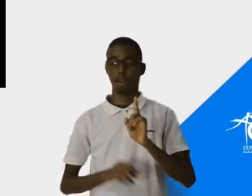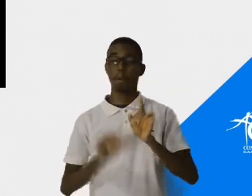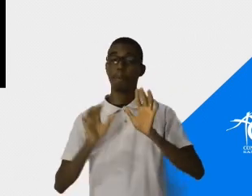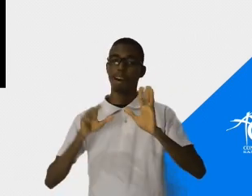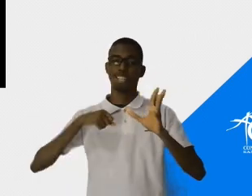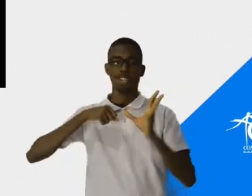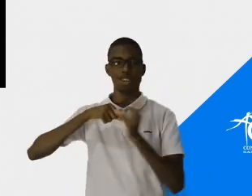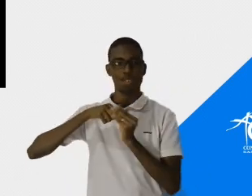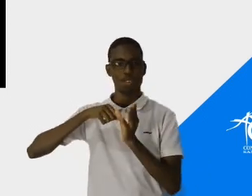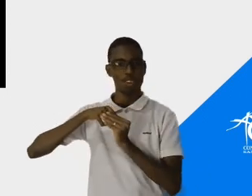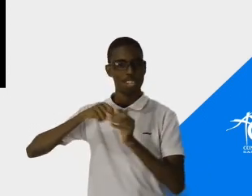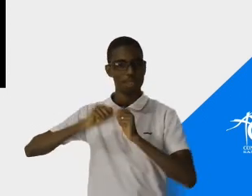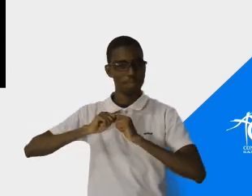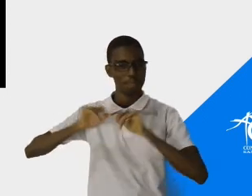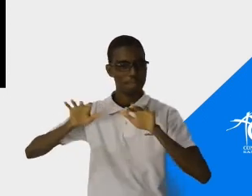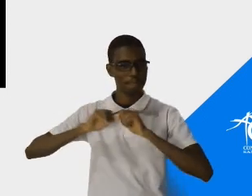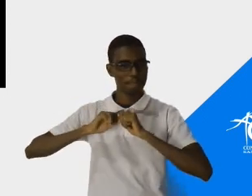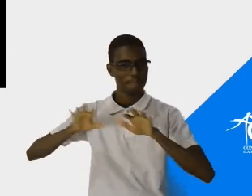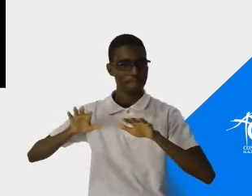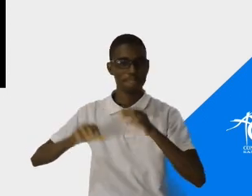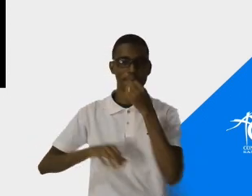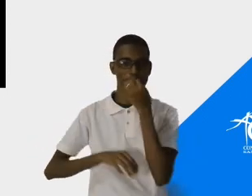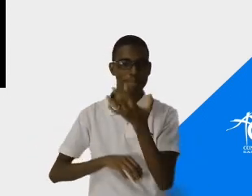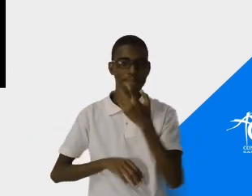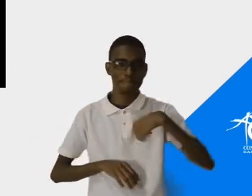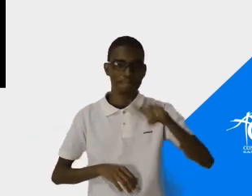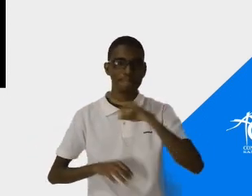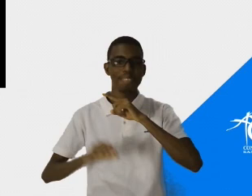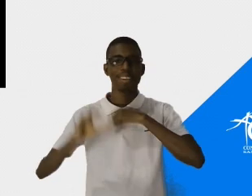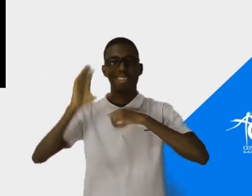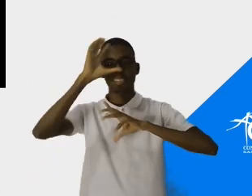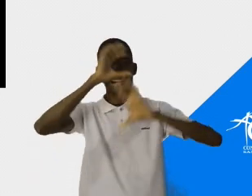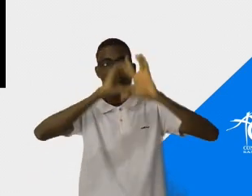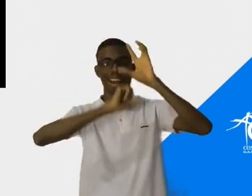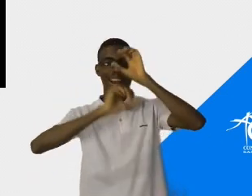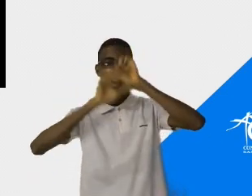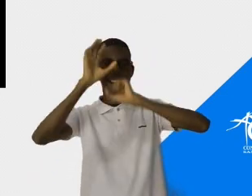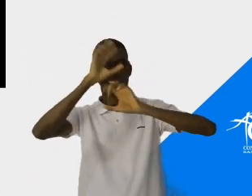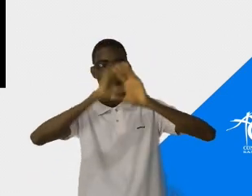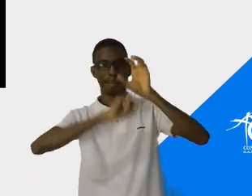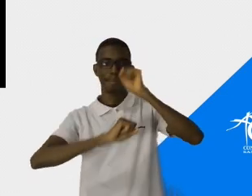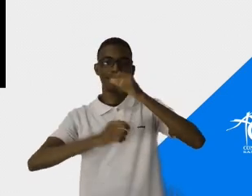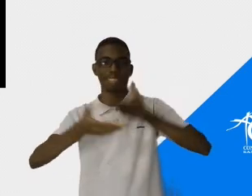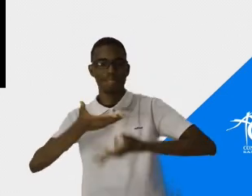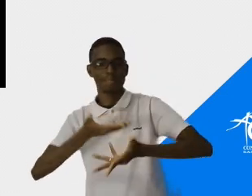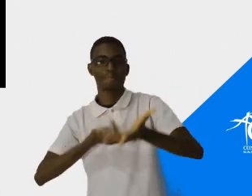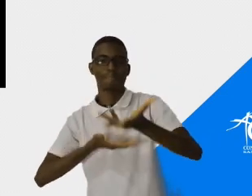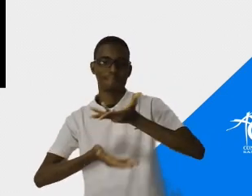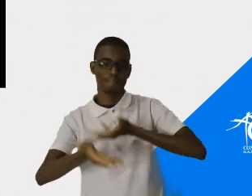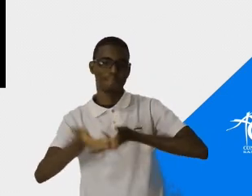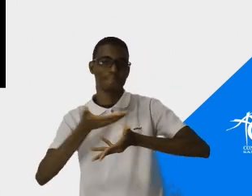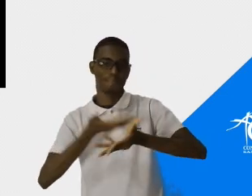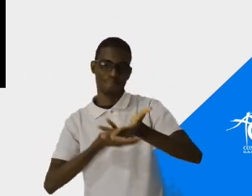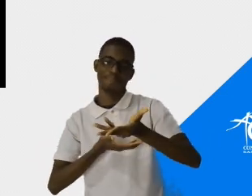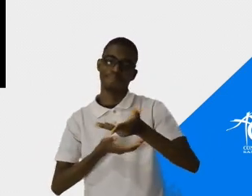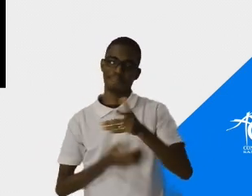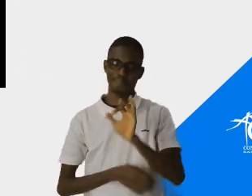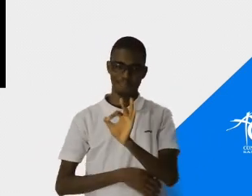sempre aprende, a gente sempre ganha novos horizontes nessa troca. Certo?